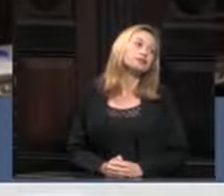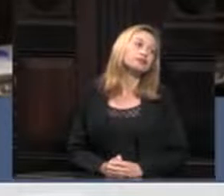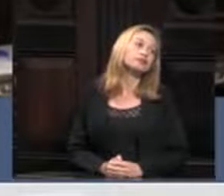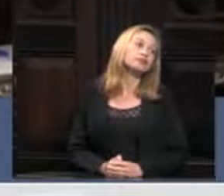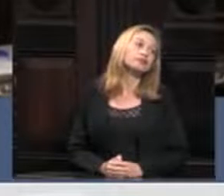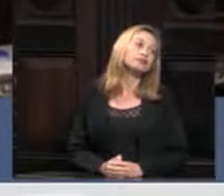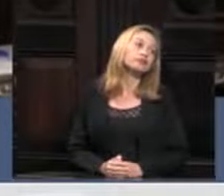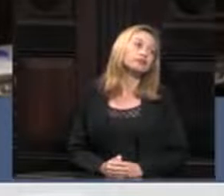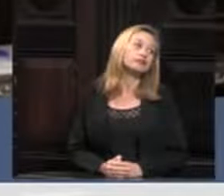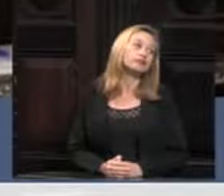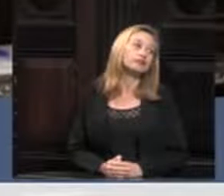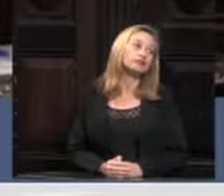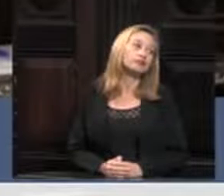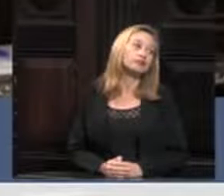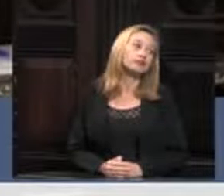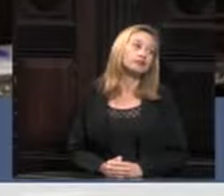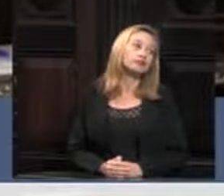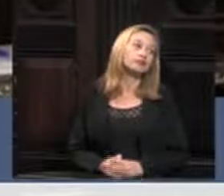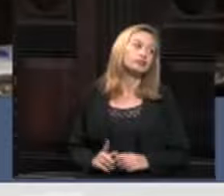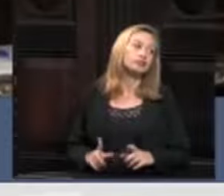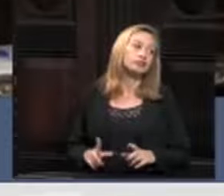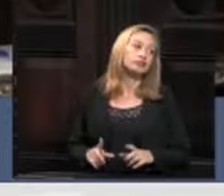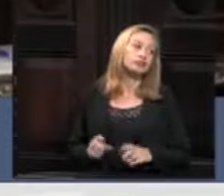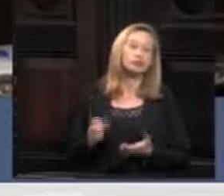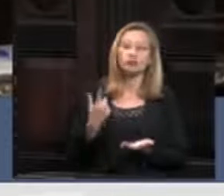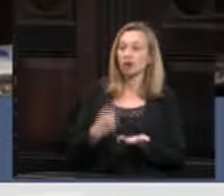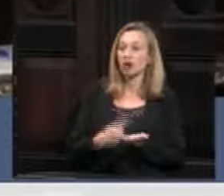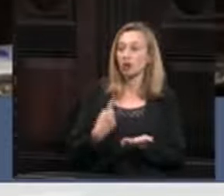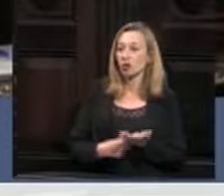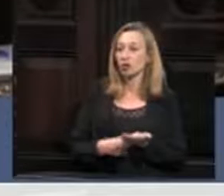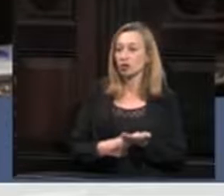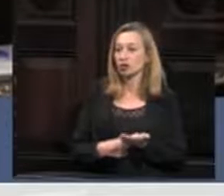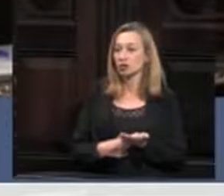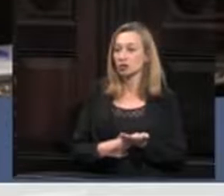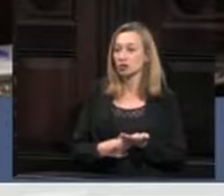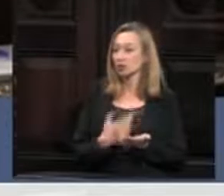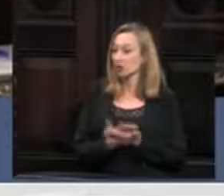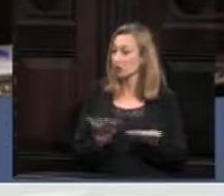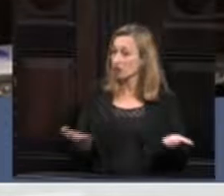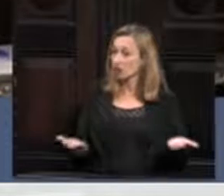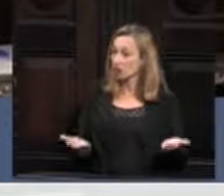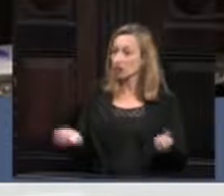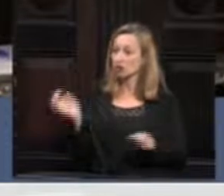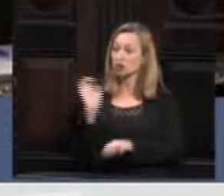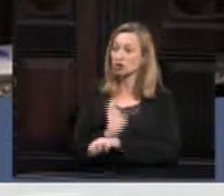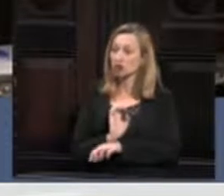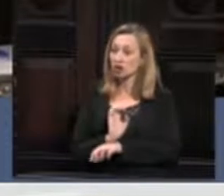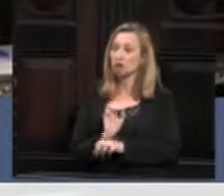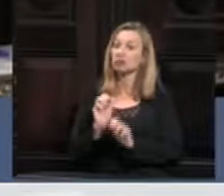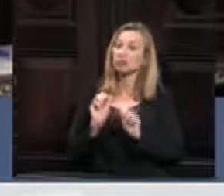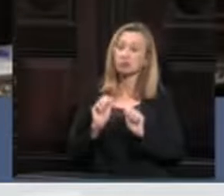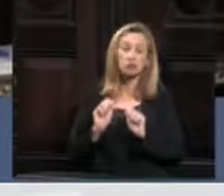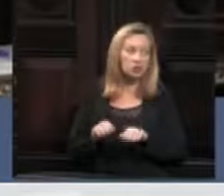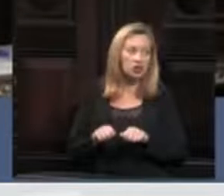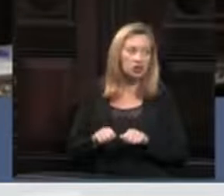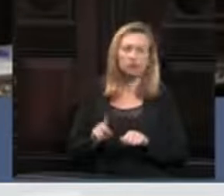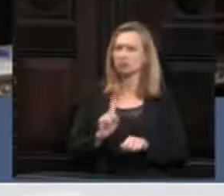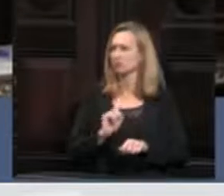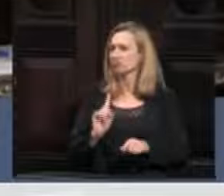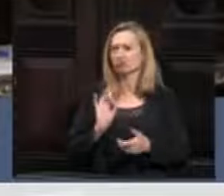num ato de terrorismo, diz que o acordo feito corre risco e o Estado poderá, o que não é